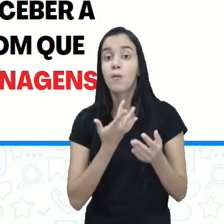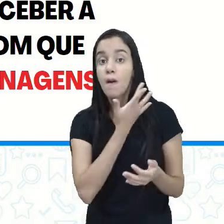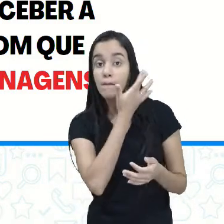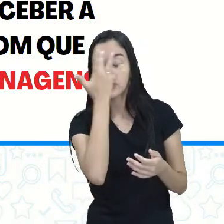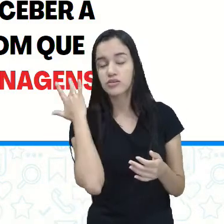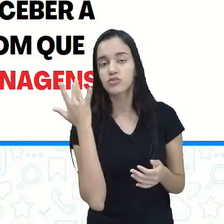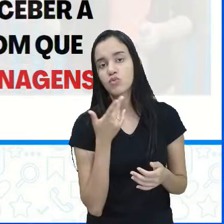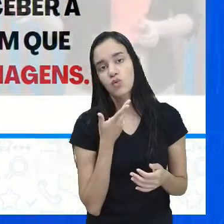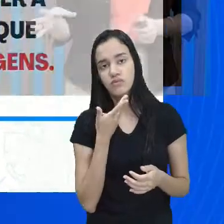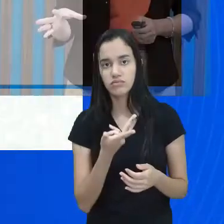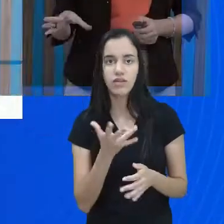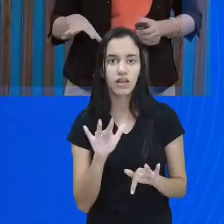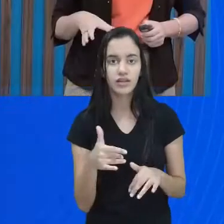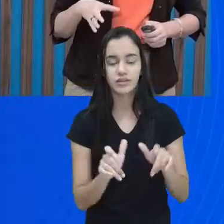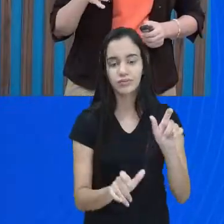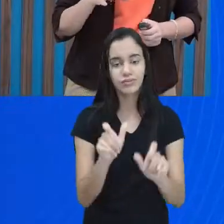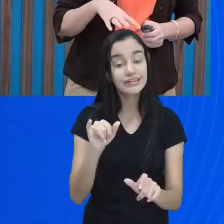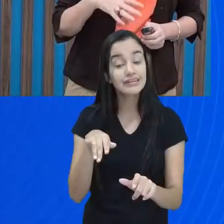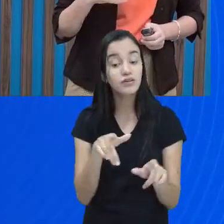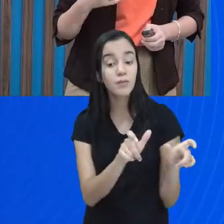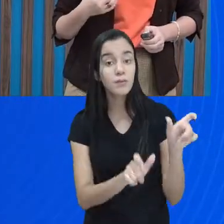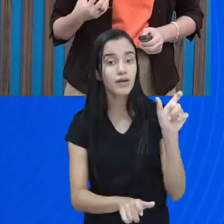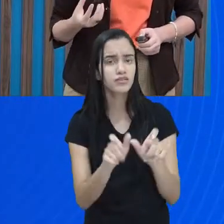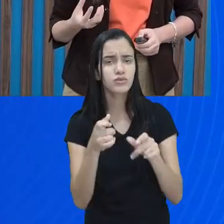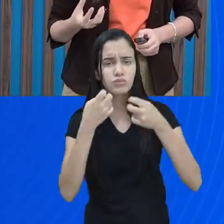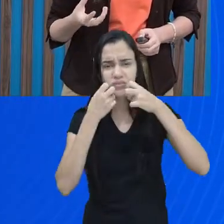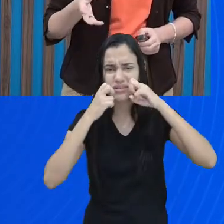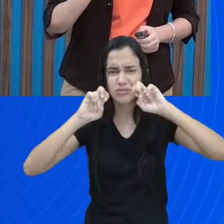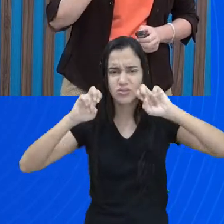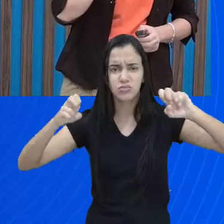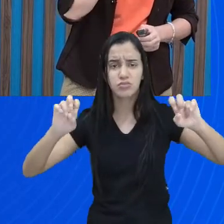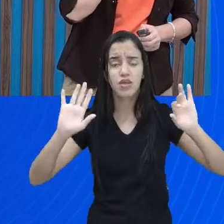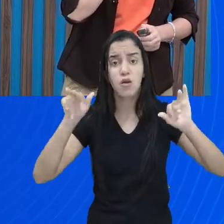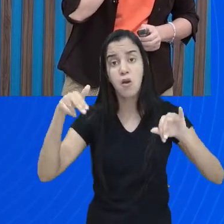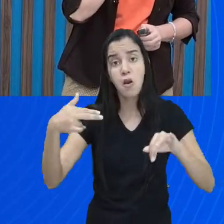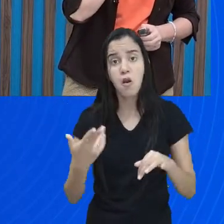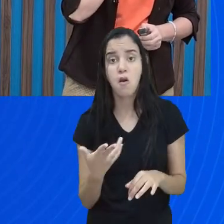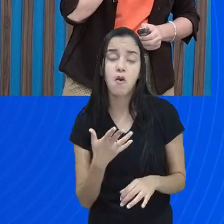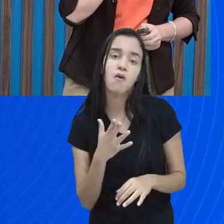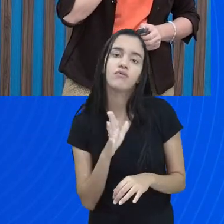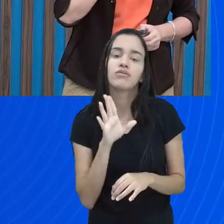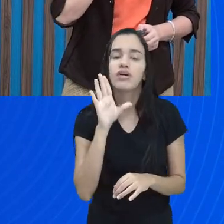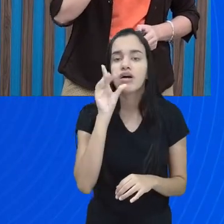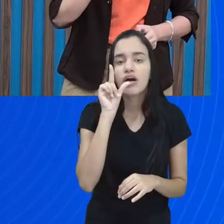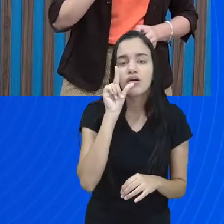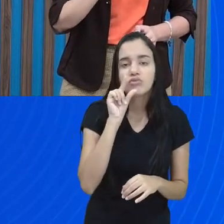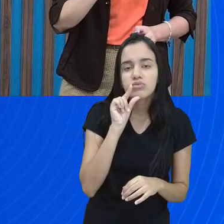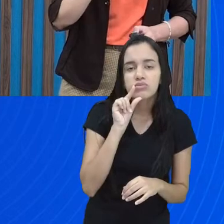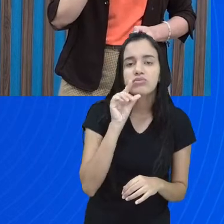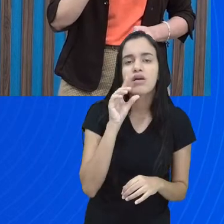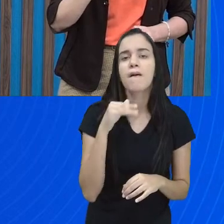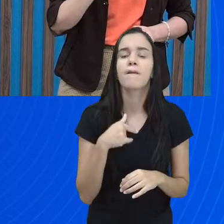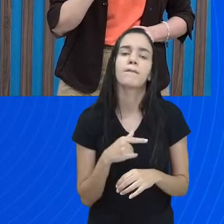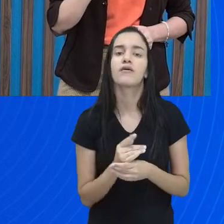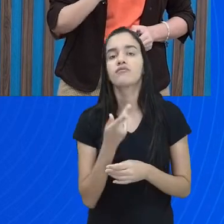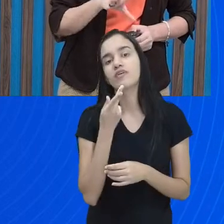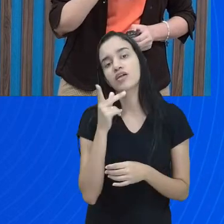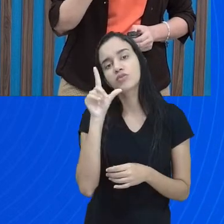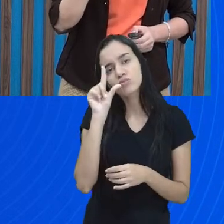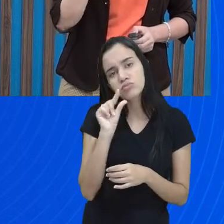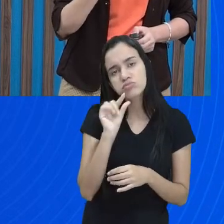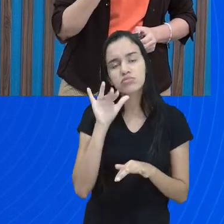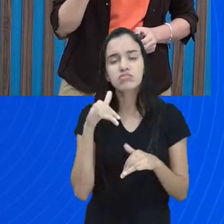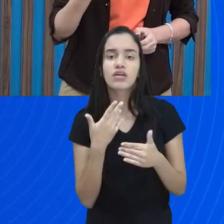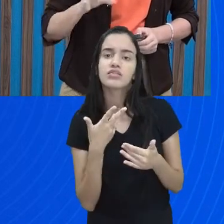os personagens. Então, se o personagem está gritando ou se está falando baixinho, você percebe através